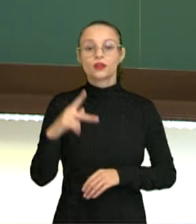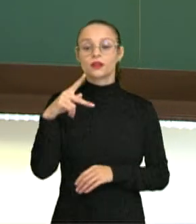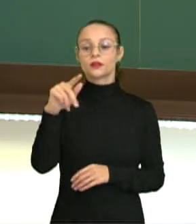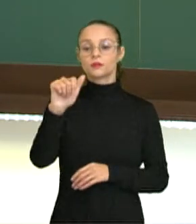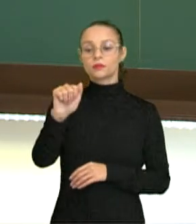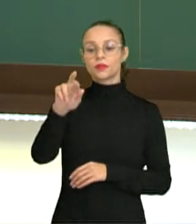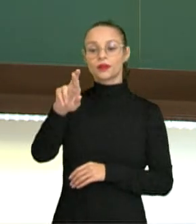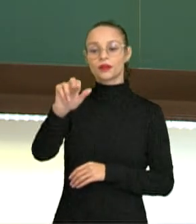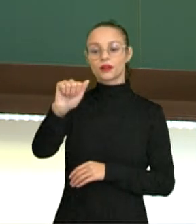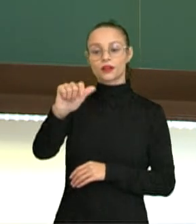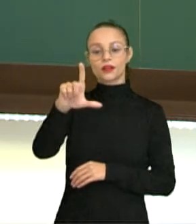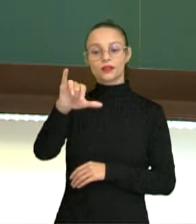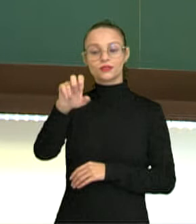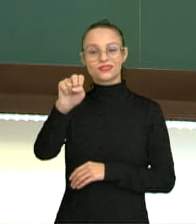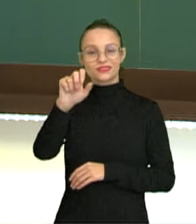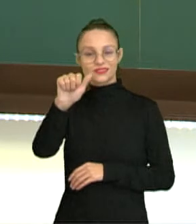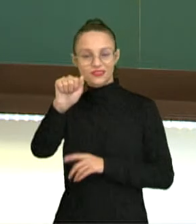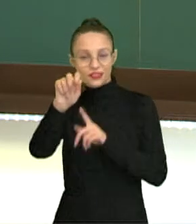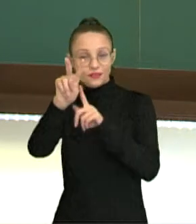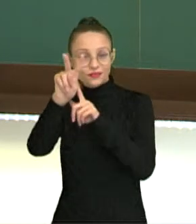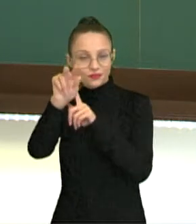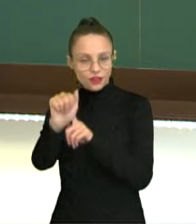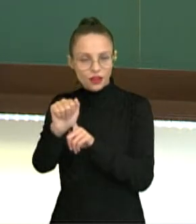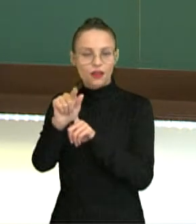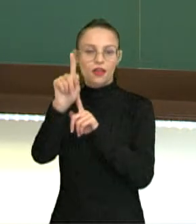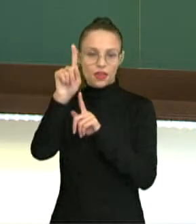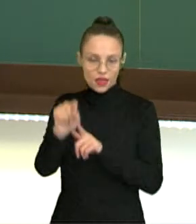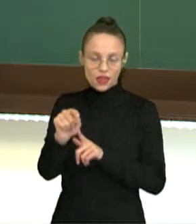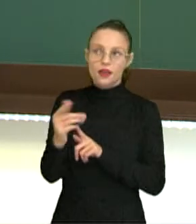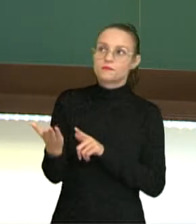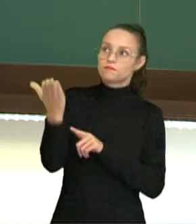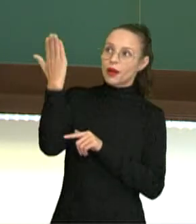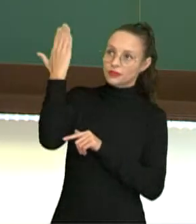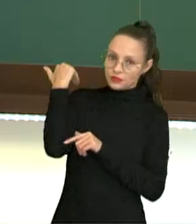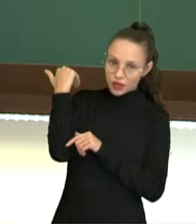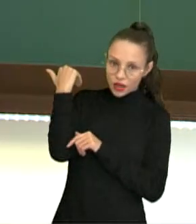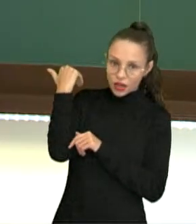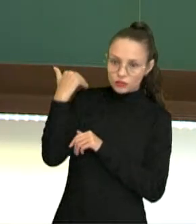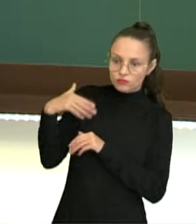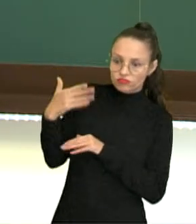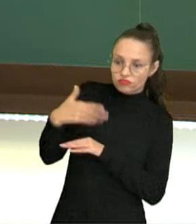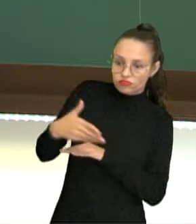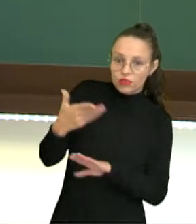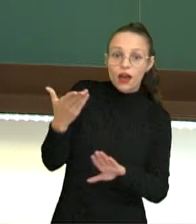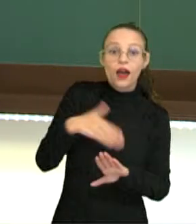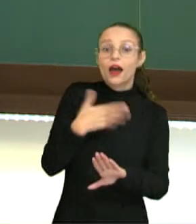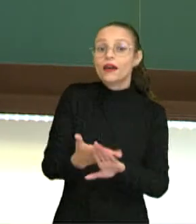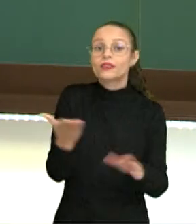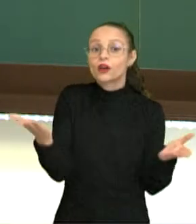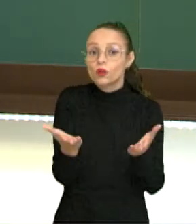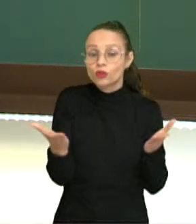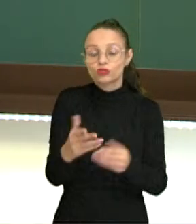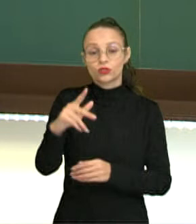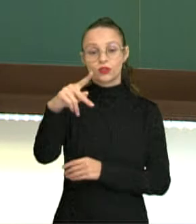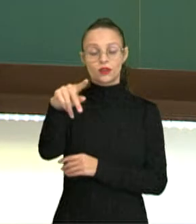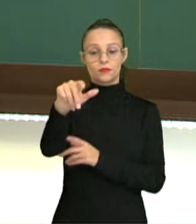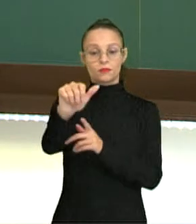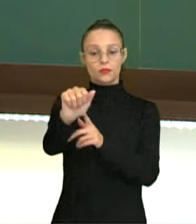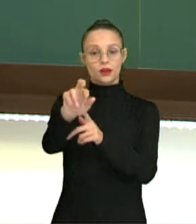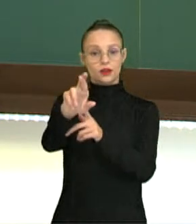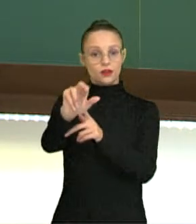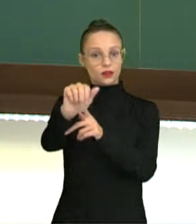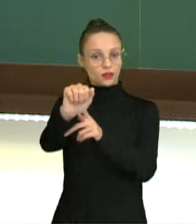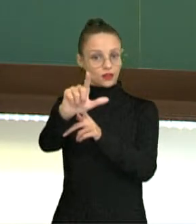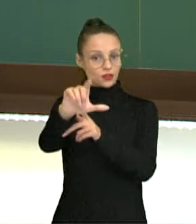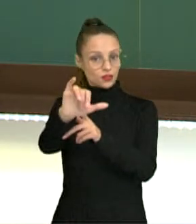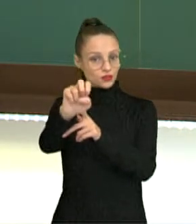Paralisava seria o pretérito imperfeito, uma ação que começou no passado e se estende até hoje. E o paralisara